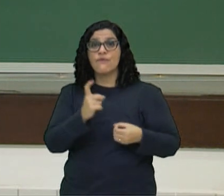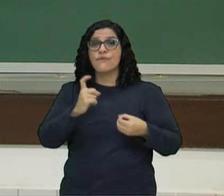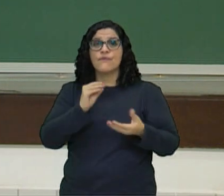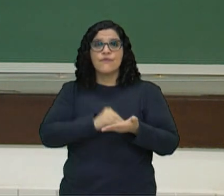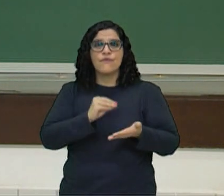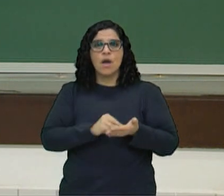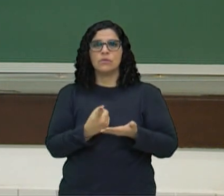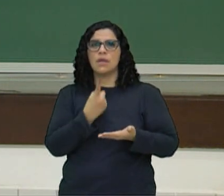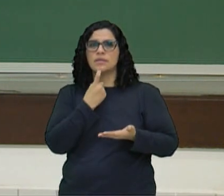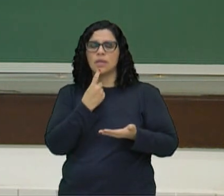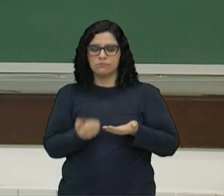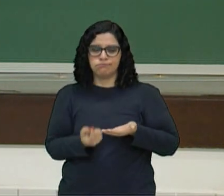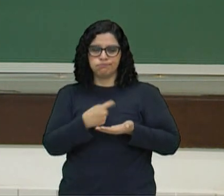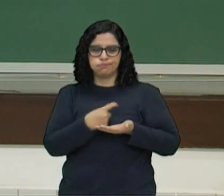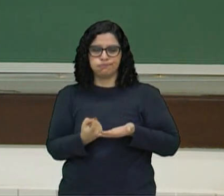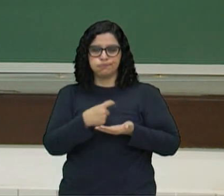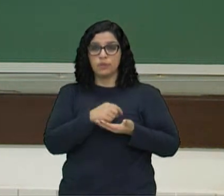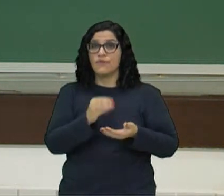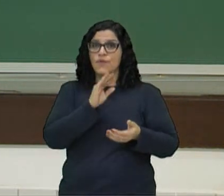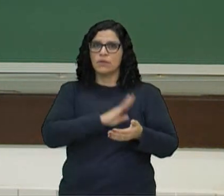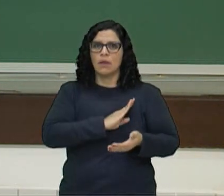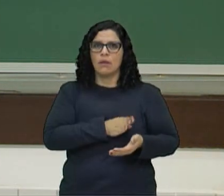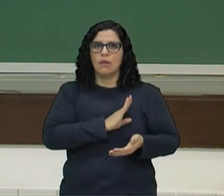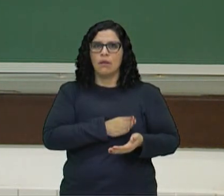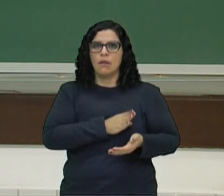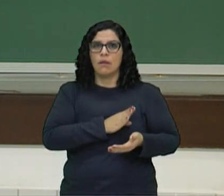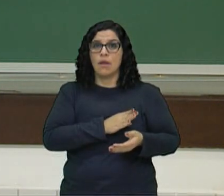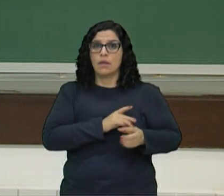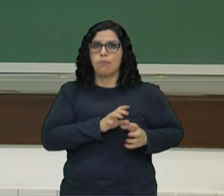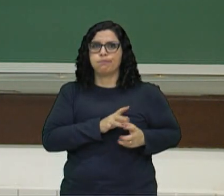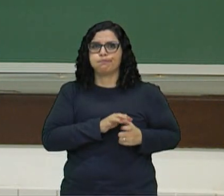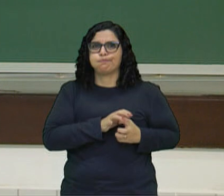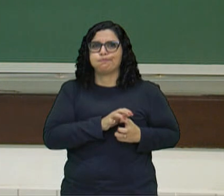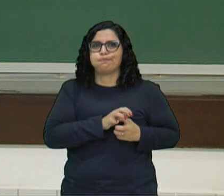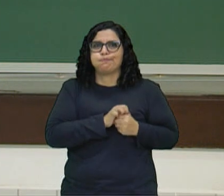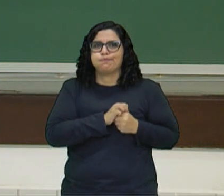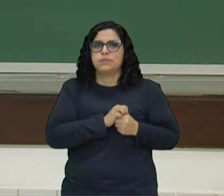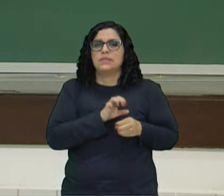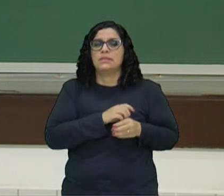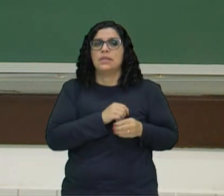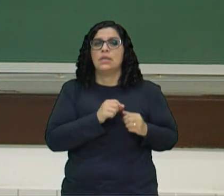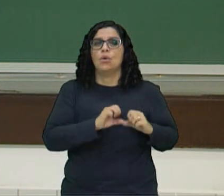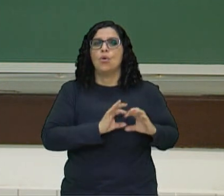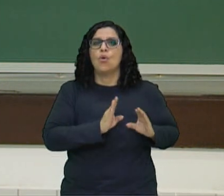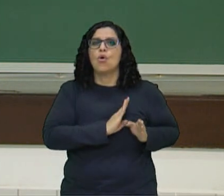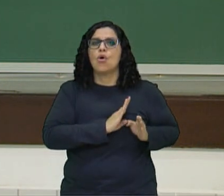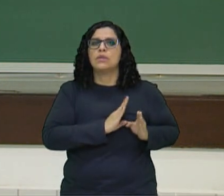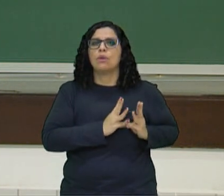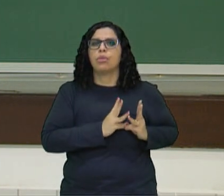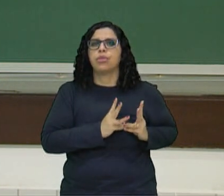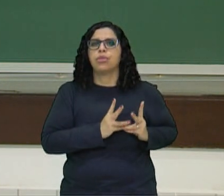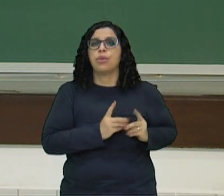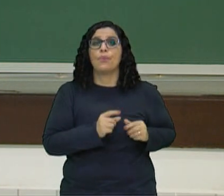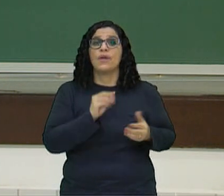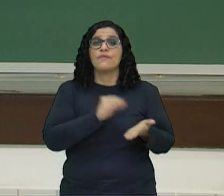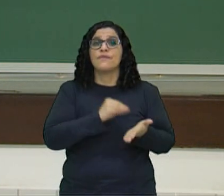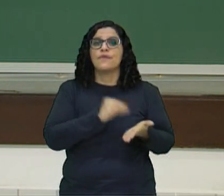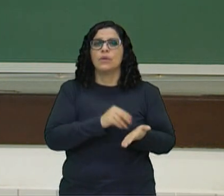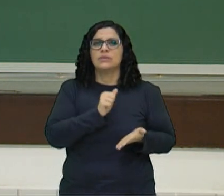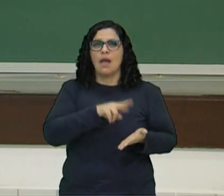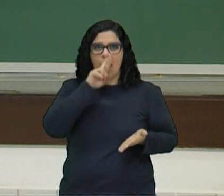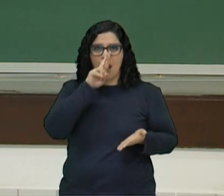sangue, não oxigena as células cardíacas, acumula ácido lático, e as células cardíacas, como elas não vão voltar a receber oxigênio,